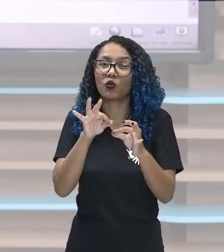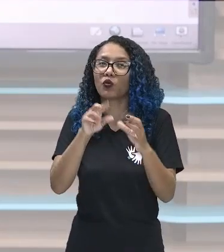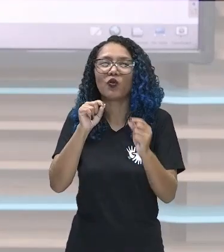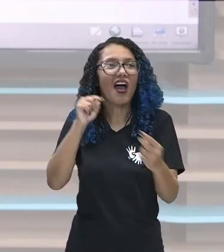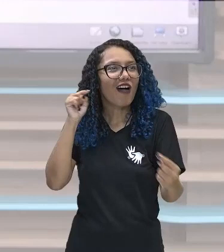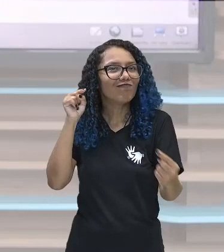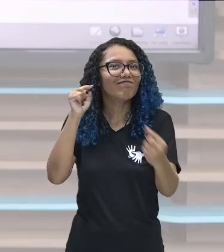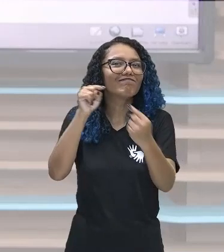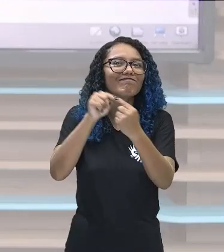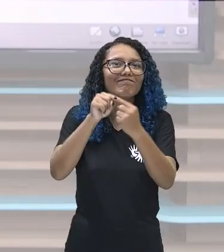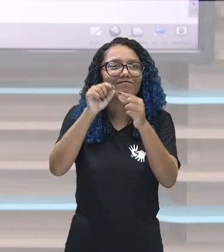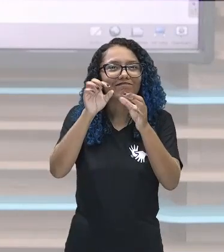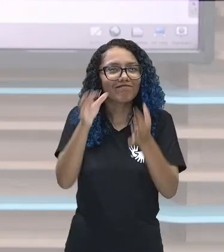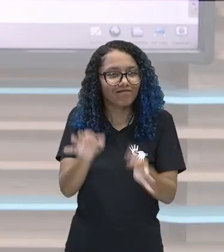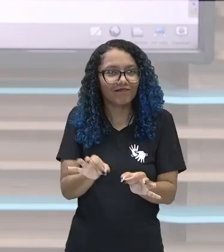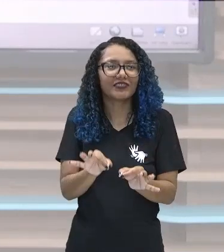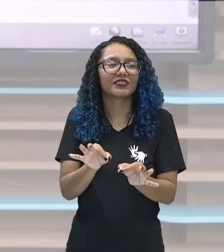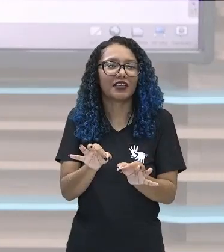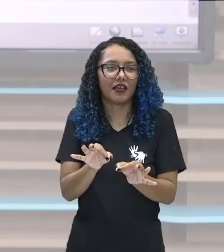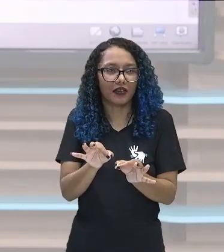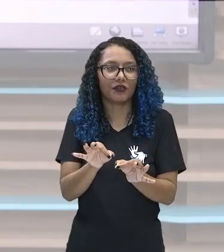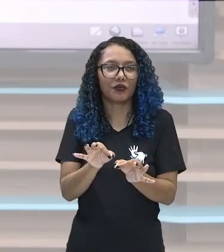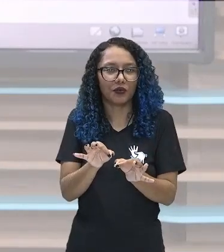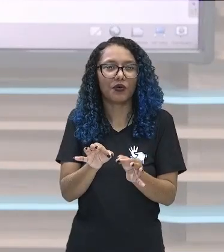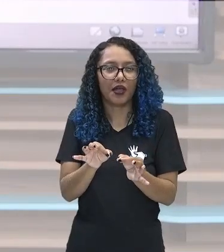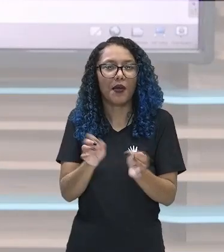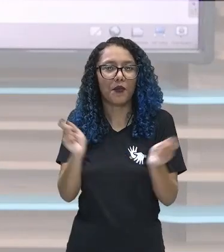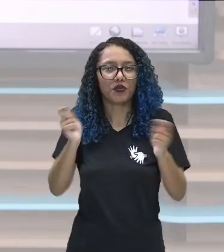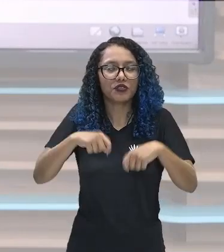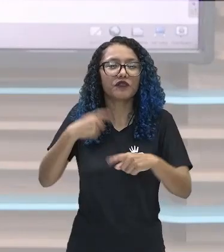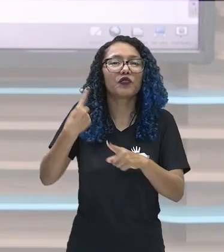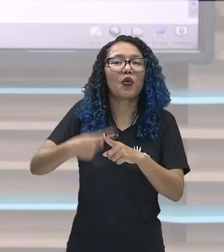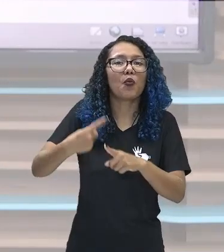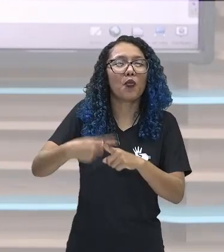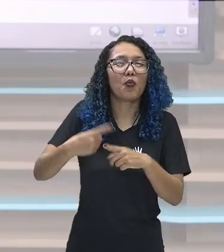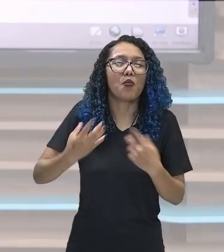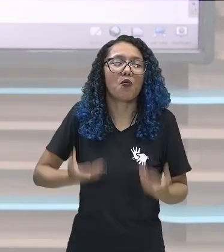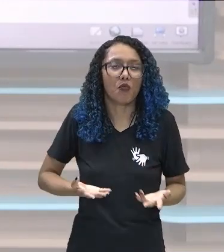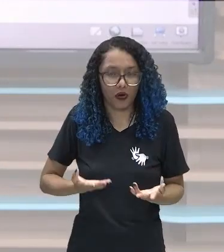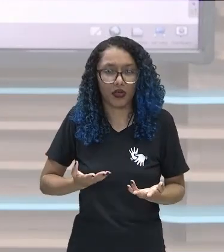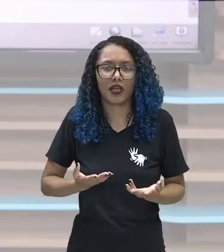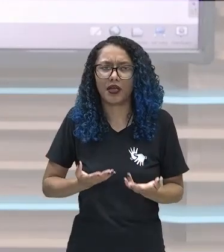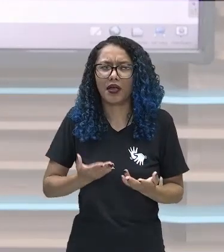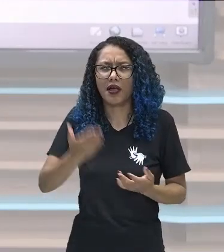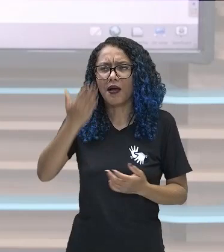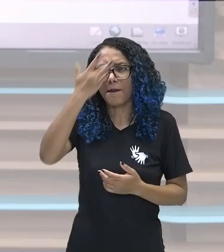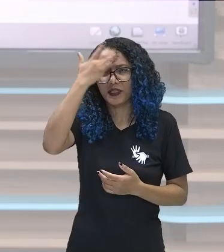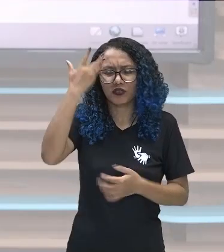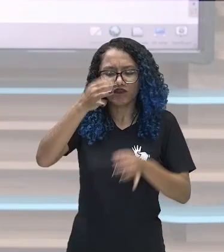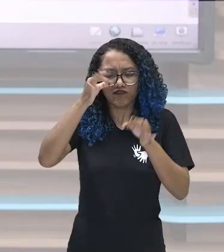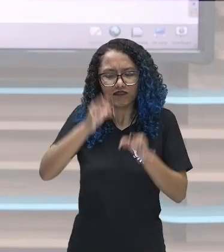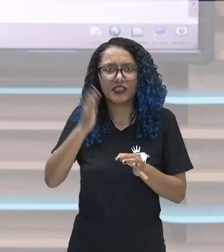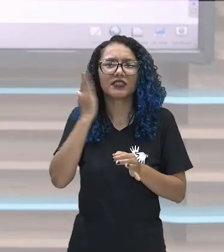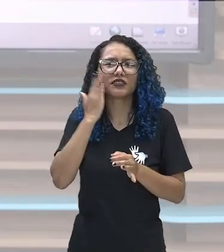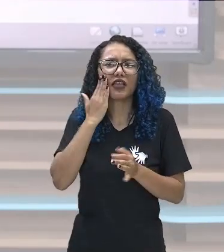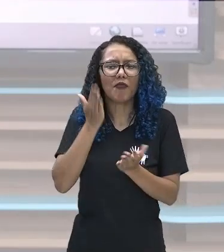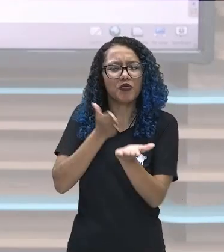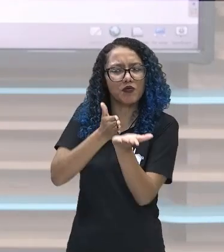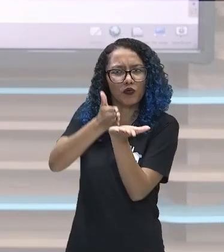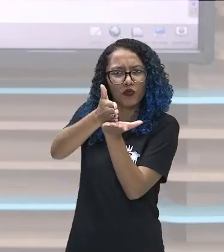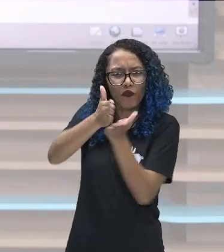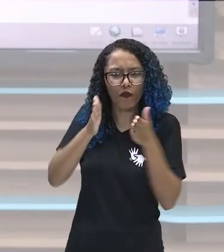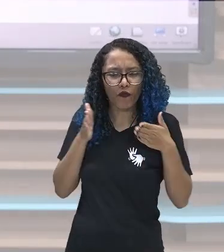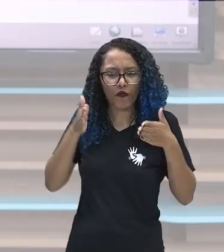sentido. Tudo sempre vai fazer sentido, porque realmente a pessoa sabe onde quer chegar. Então, por isso a importância de